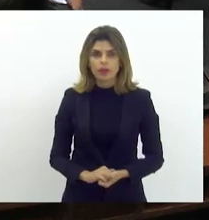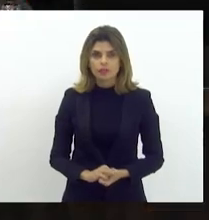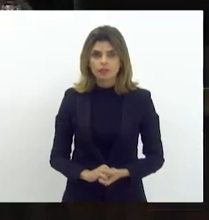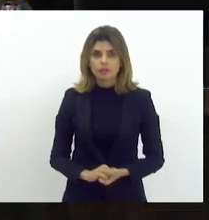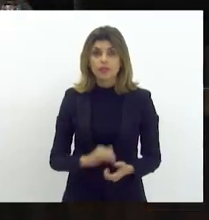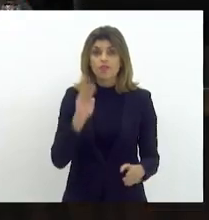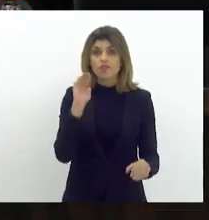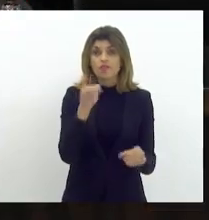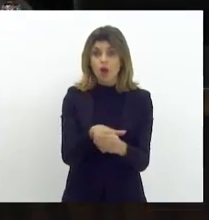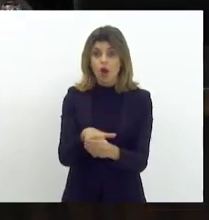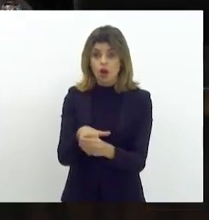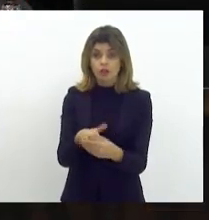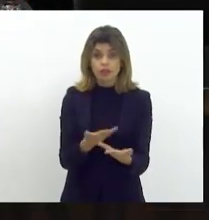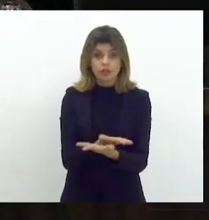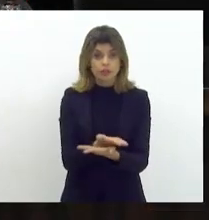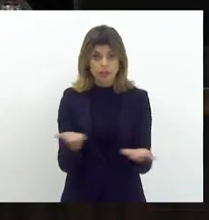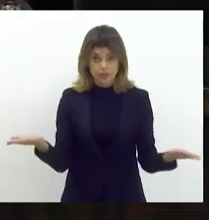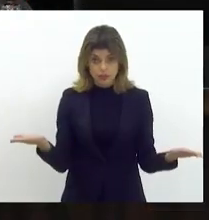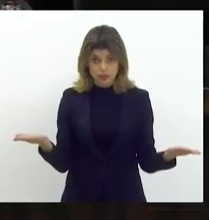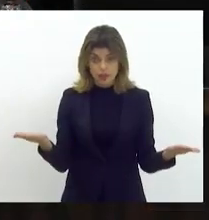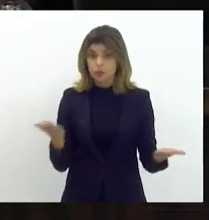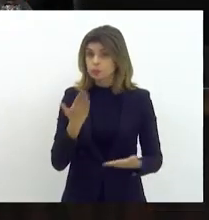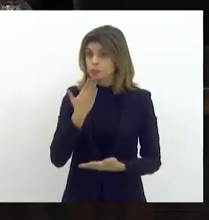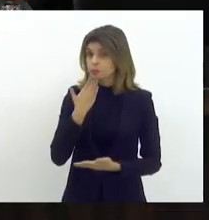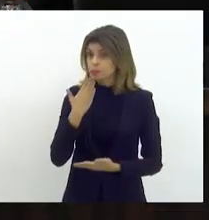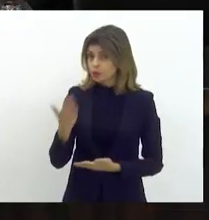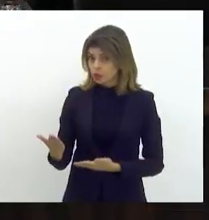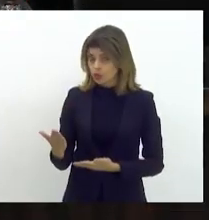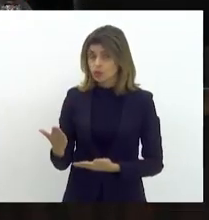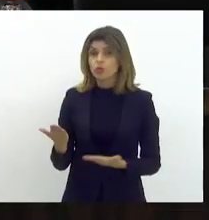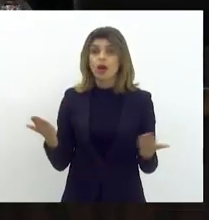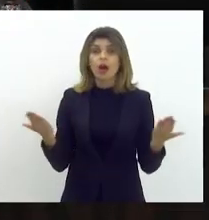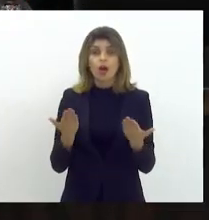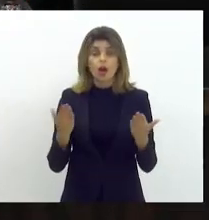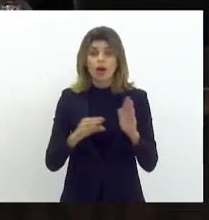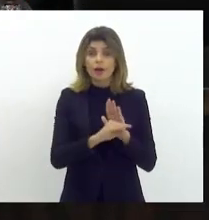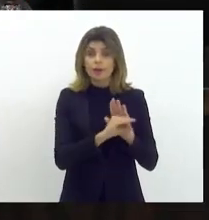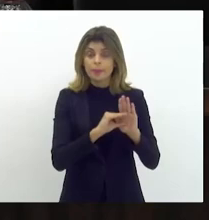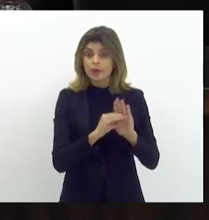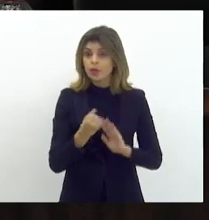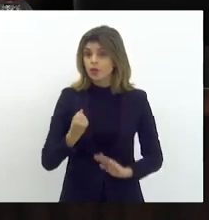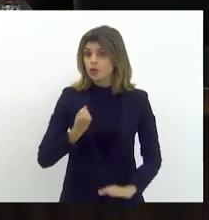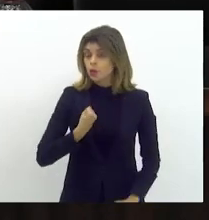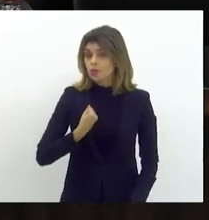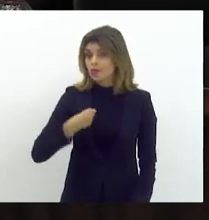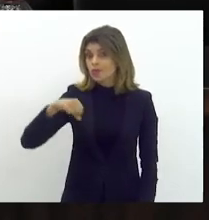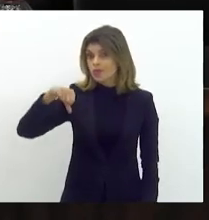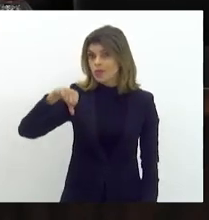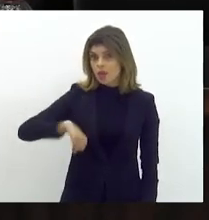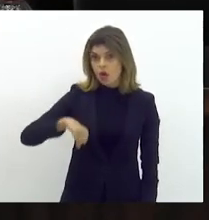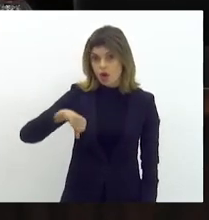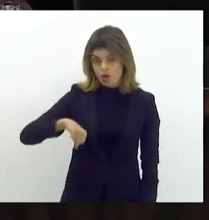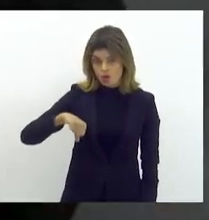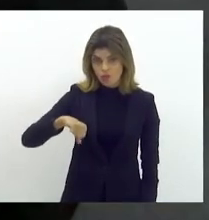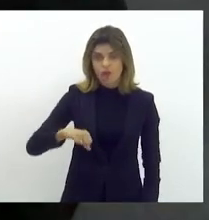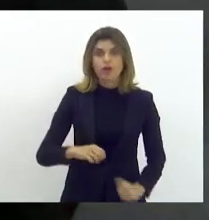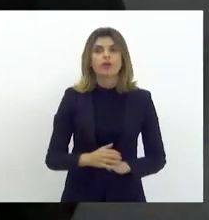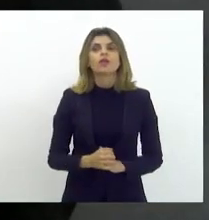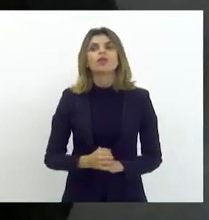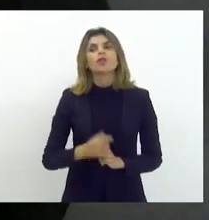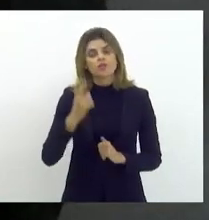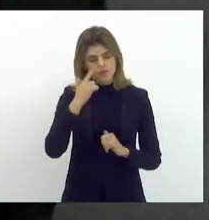em votação o requerimento destaque da emenda número 9 do pessoal Senhoras que aprovam